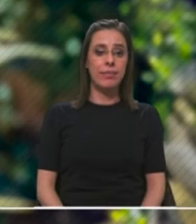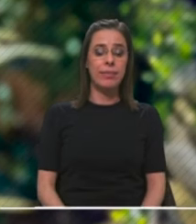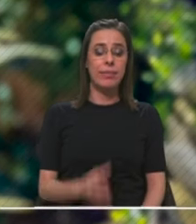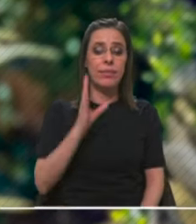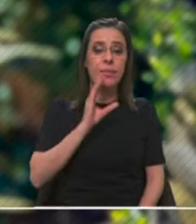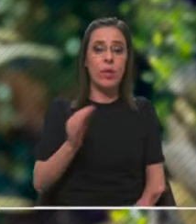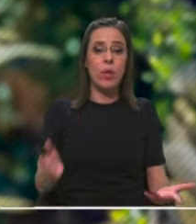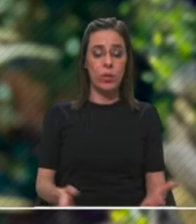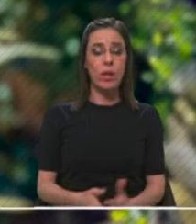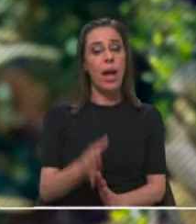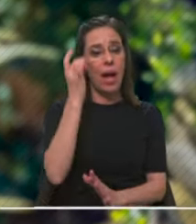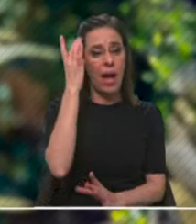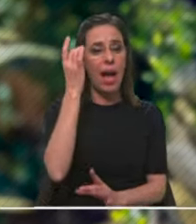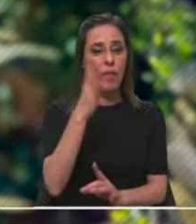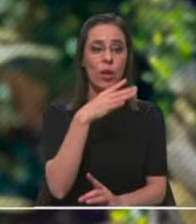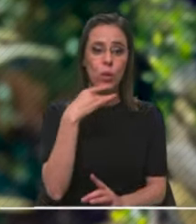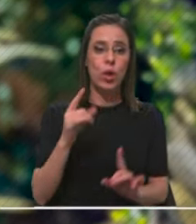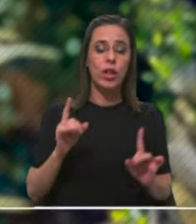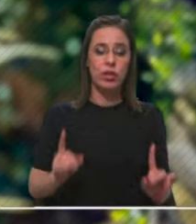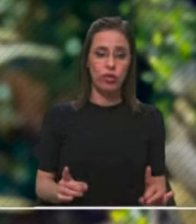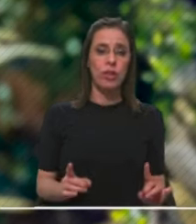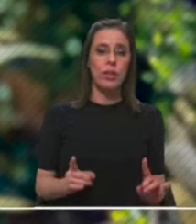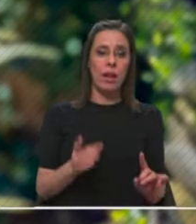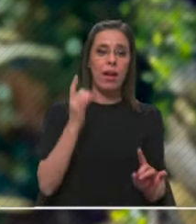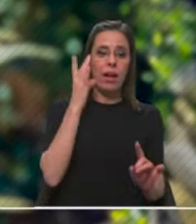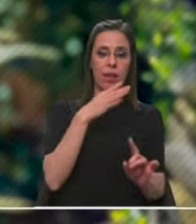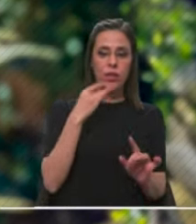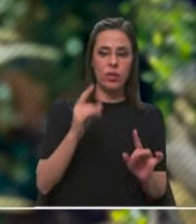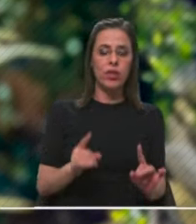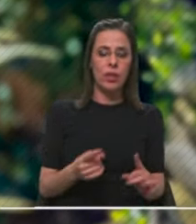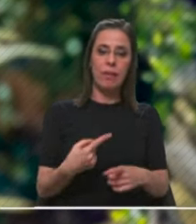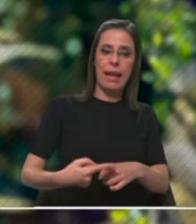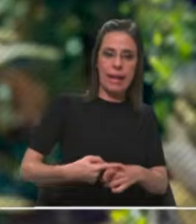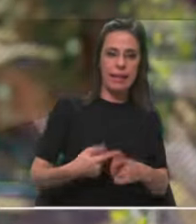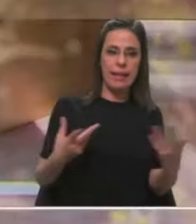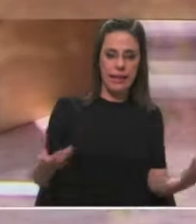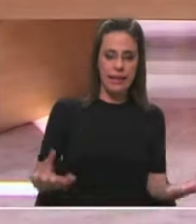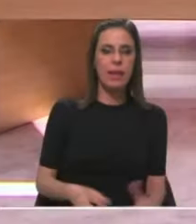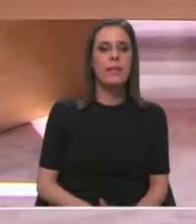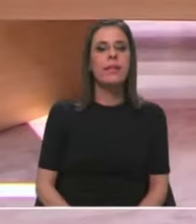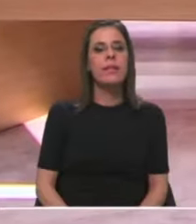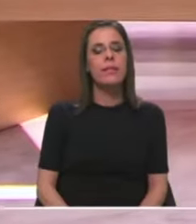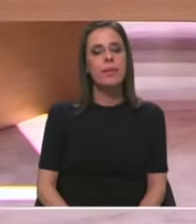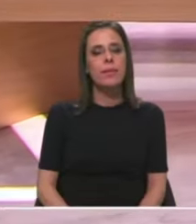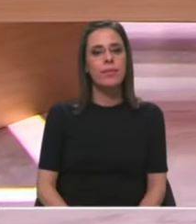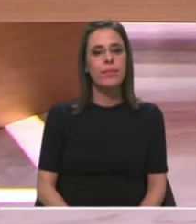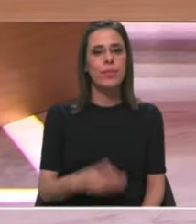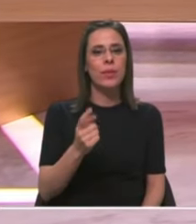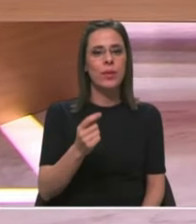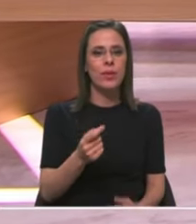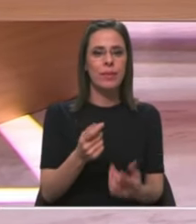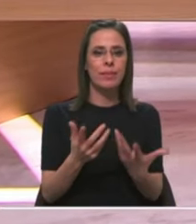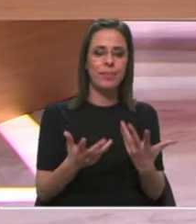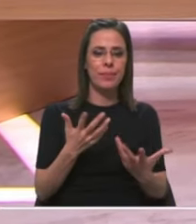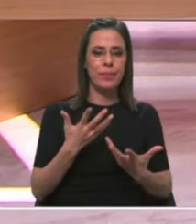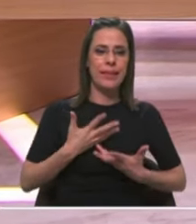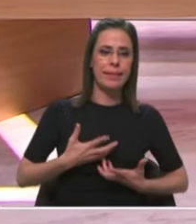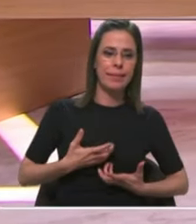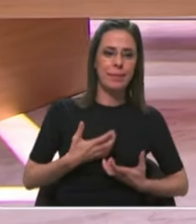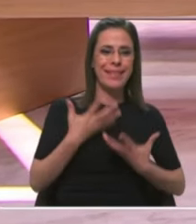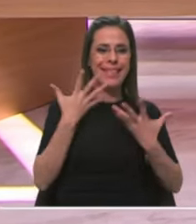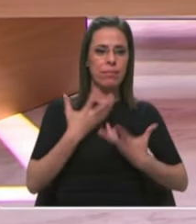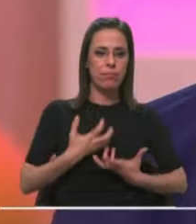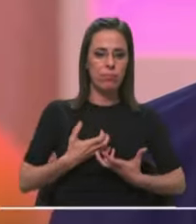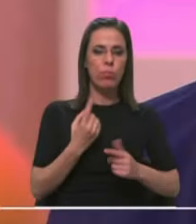Não sei, foi uma aventura gira, sem foi? dúvida. Isso foi. Foi interessante. Um bocadinho agridoce. Foi um bocadinho